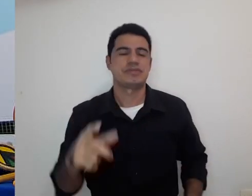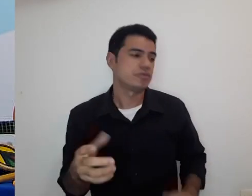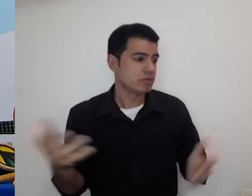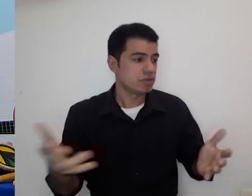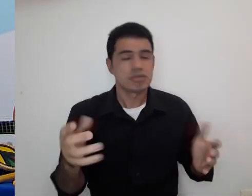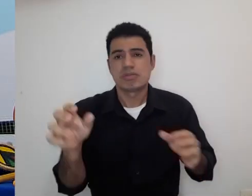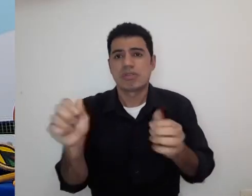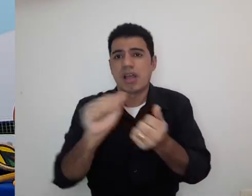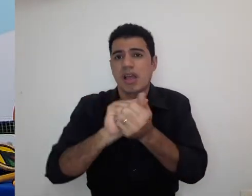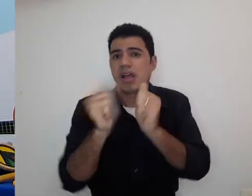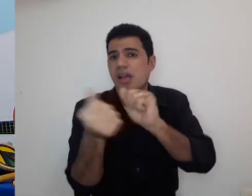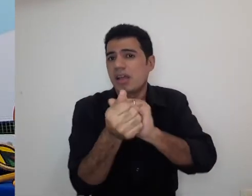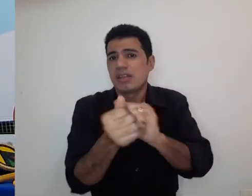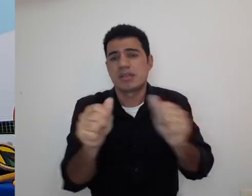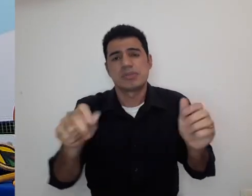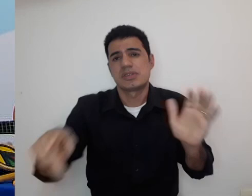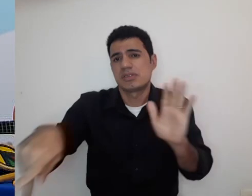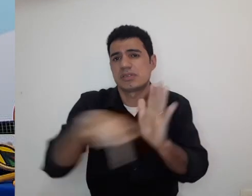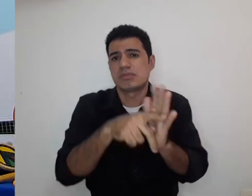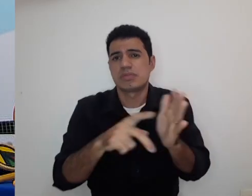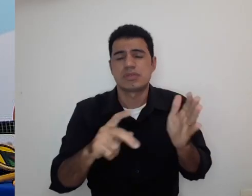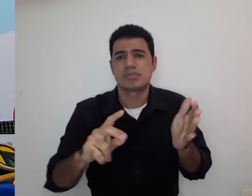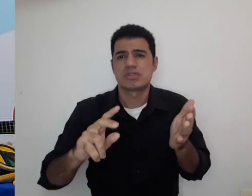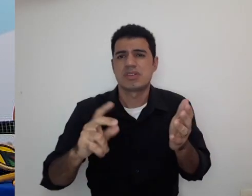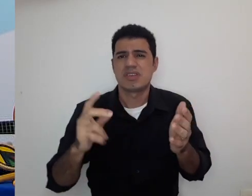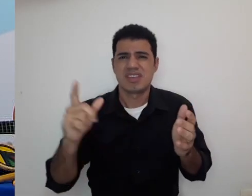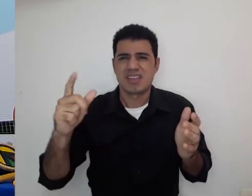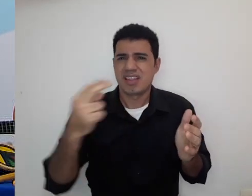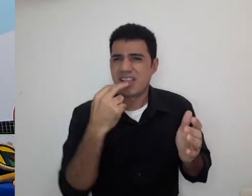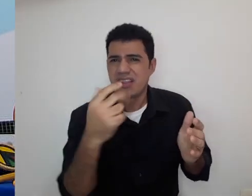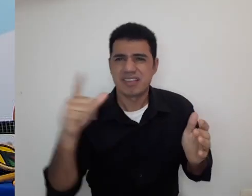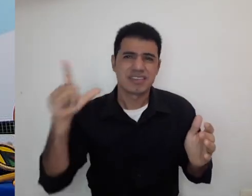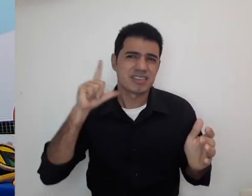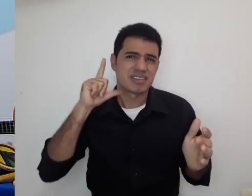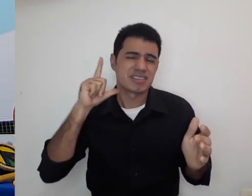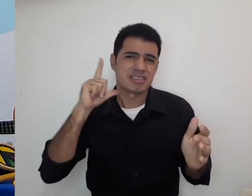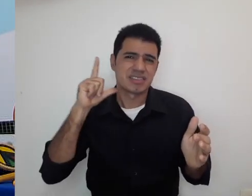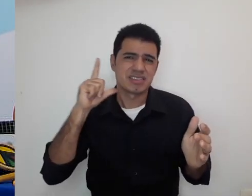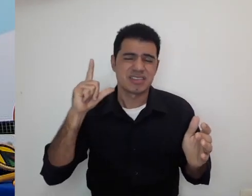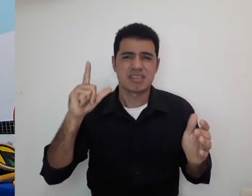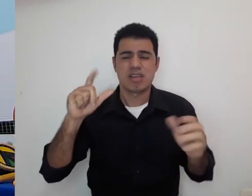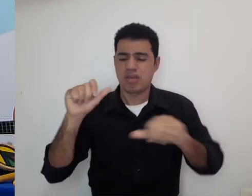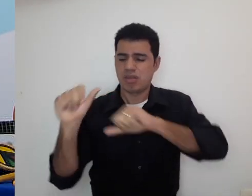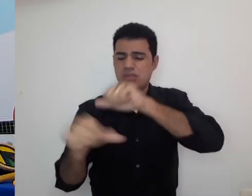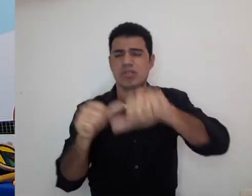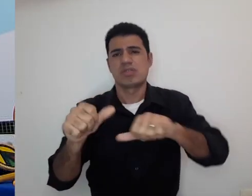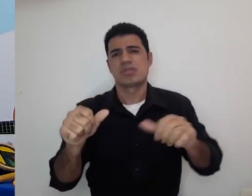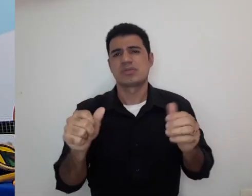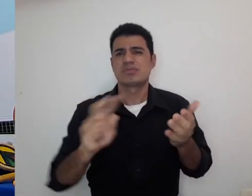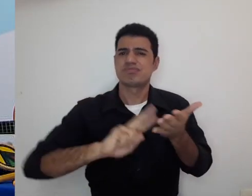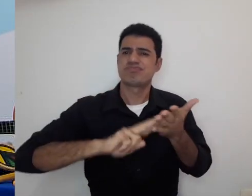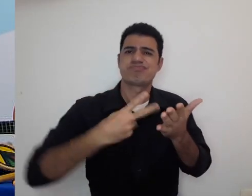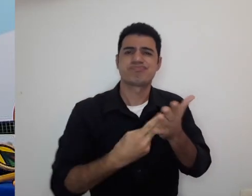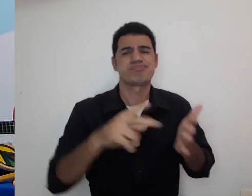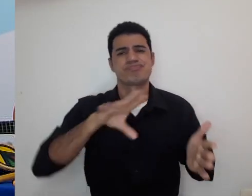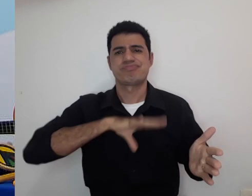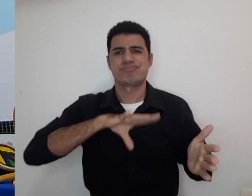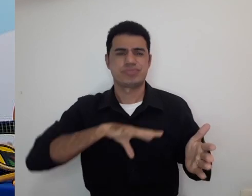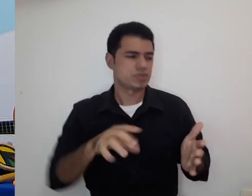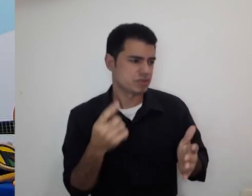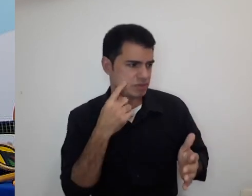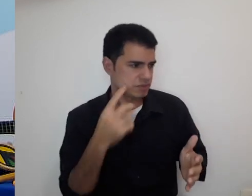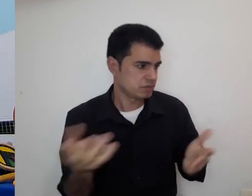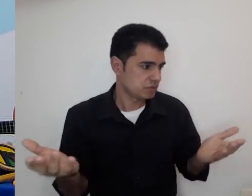que foi feita 5 séculos depois, incomodado com o som da primeira nota, que chamava-se